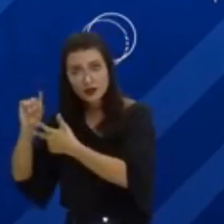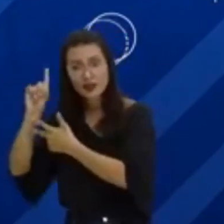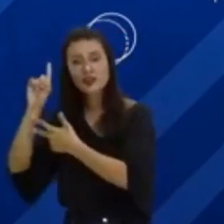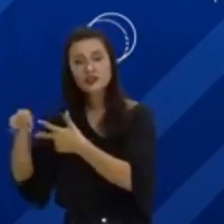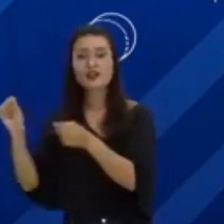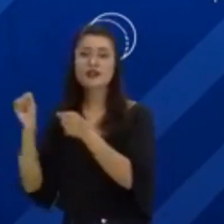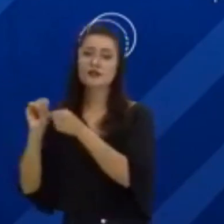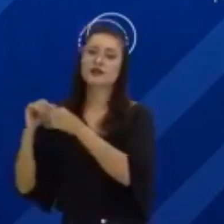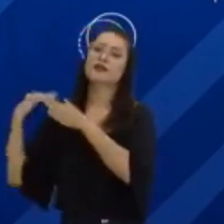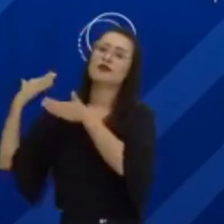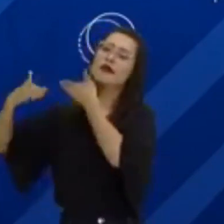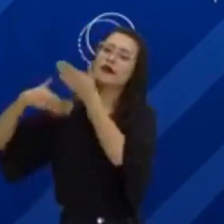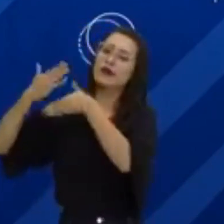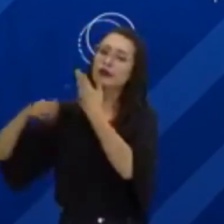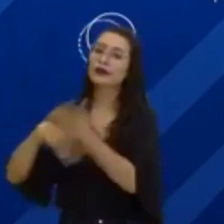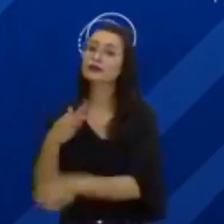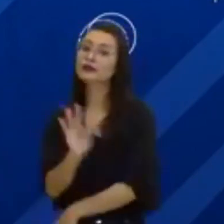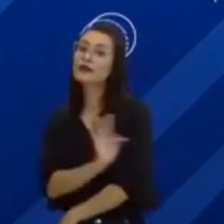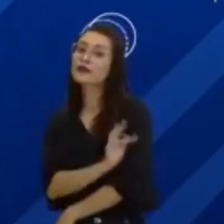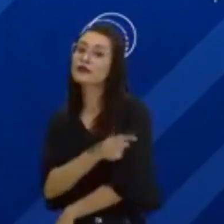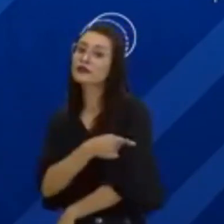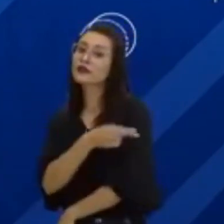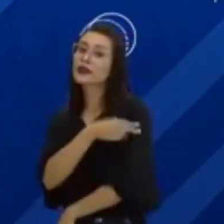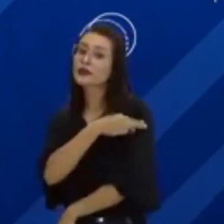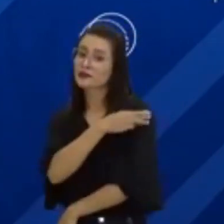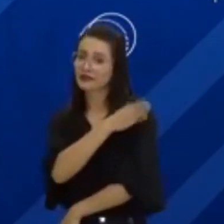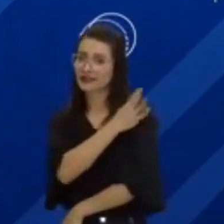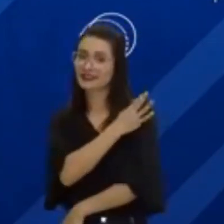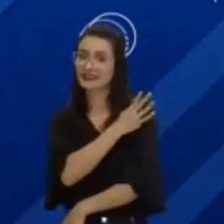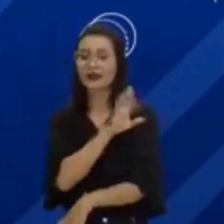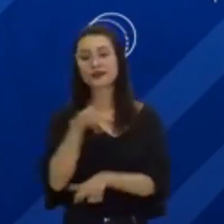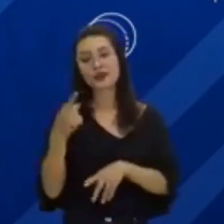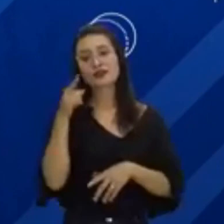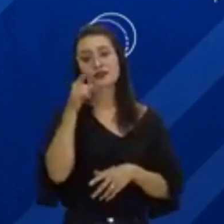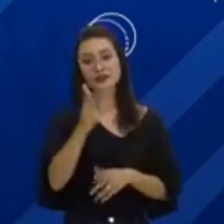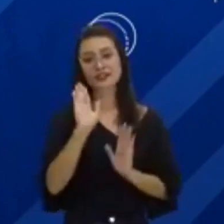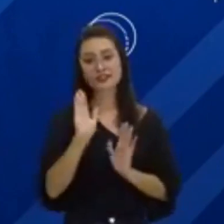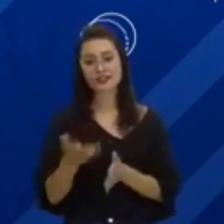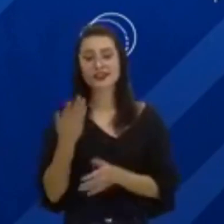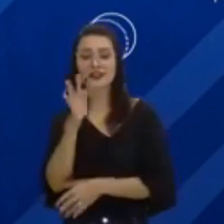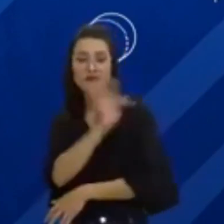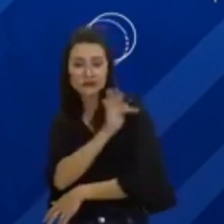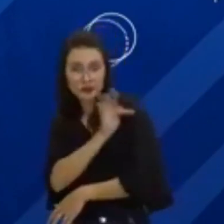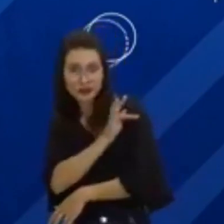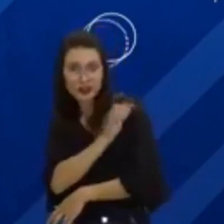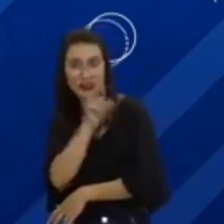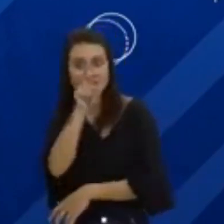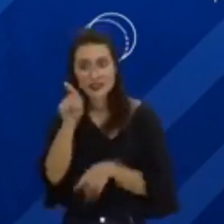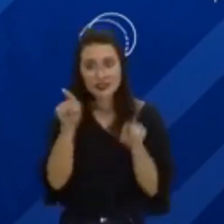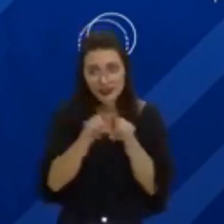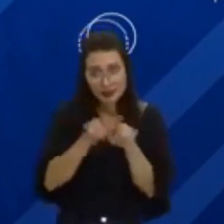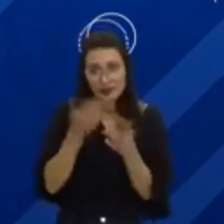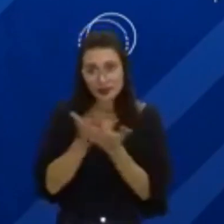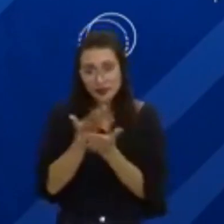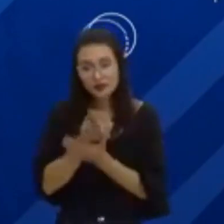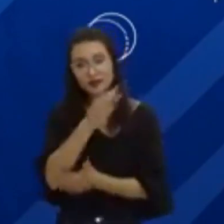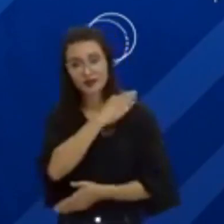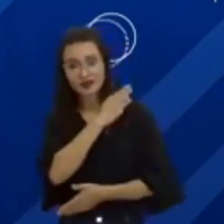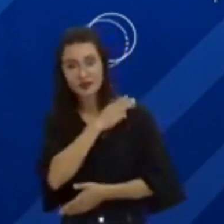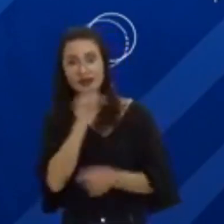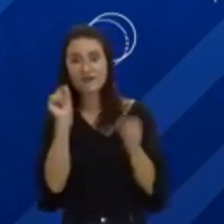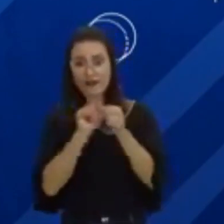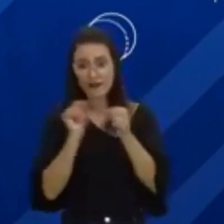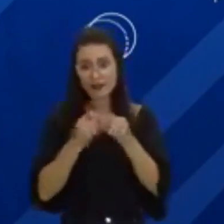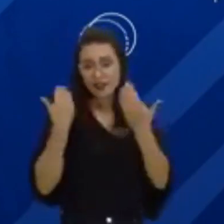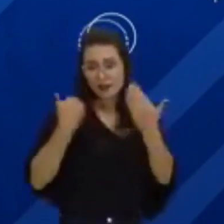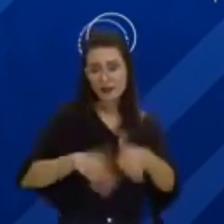construídas ao longo do ensino fundamental. Então, você do ensino fundamental e você do ensino médio e que vai fazer a prova